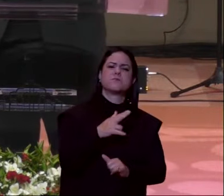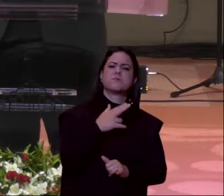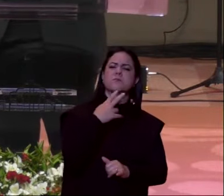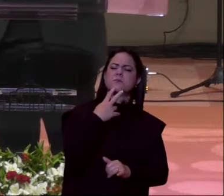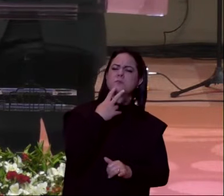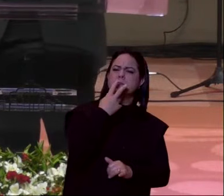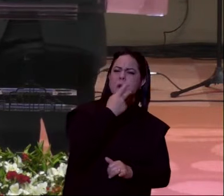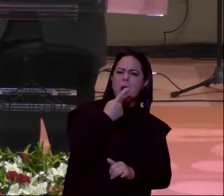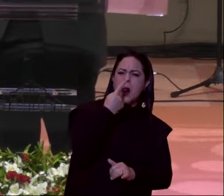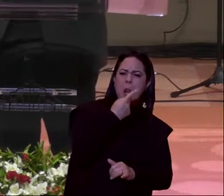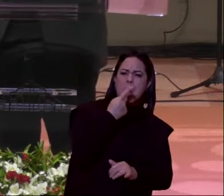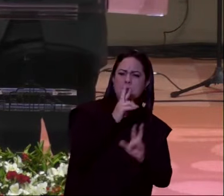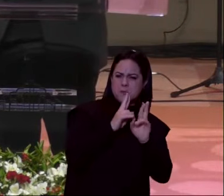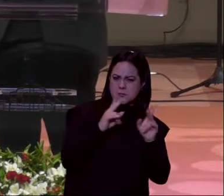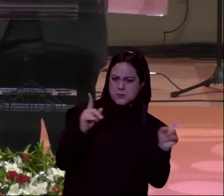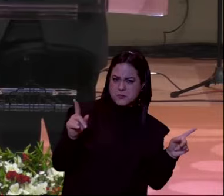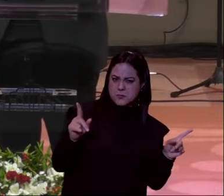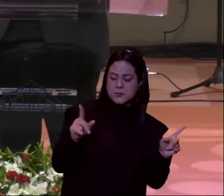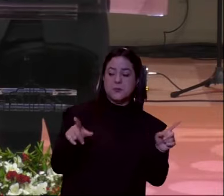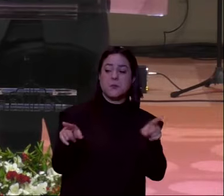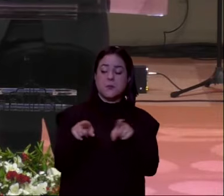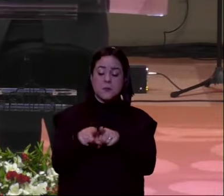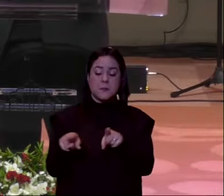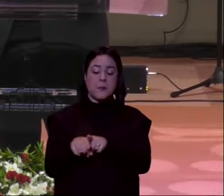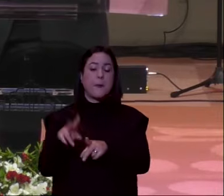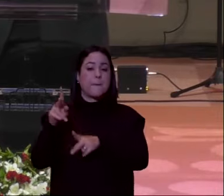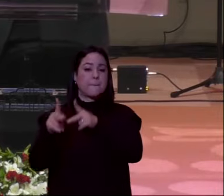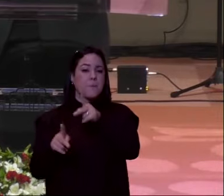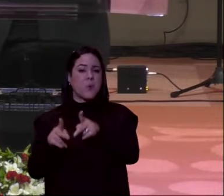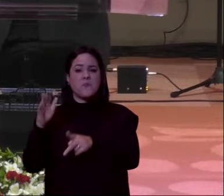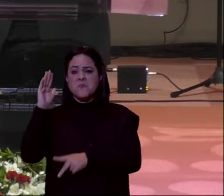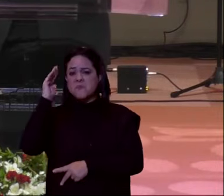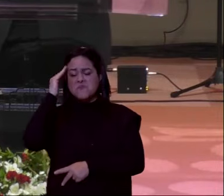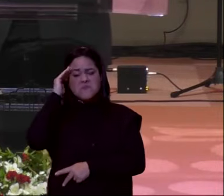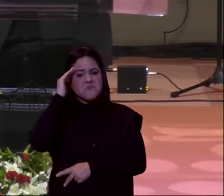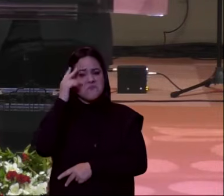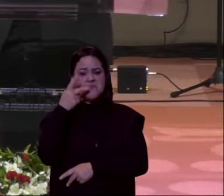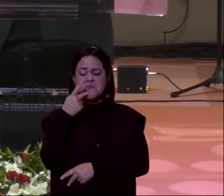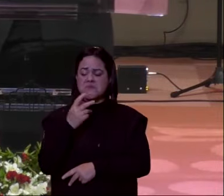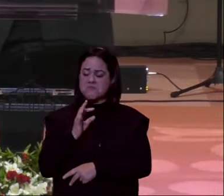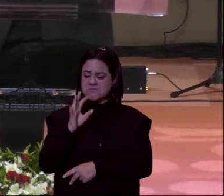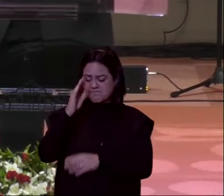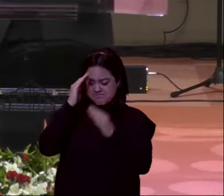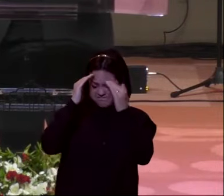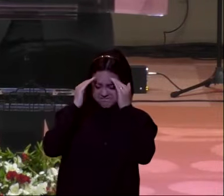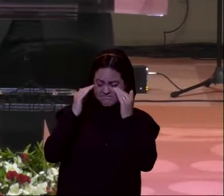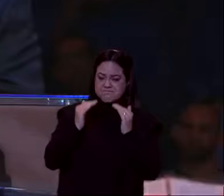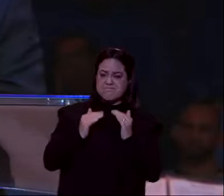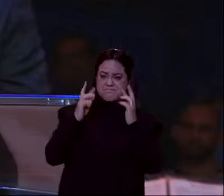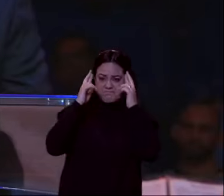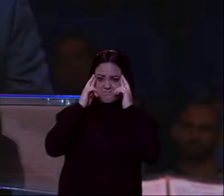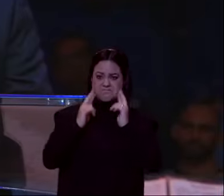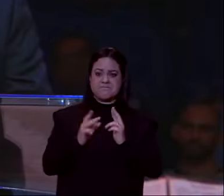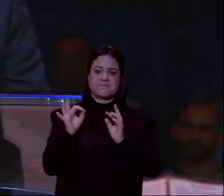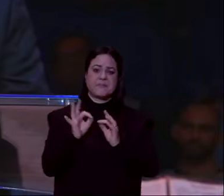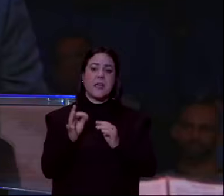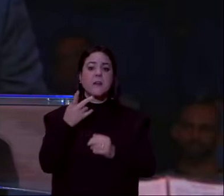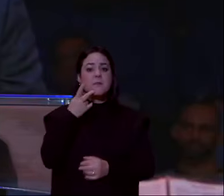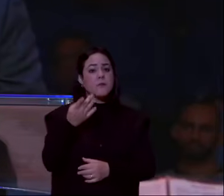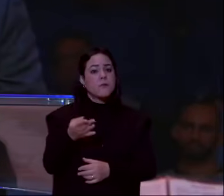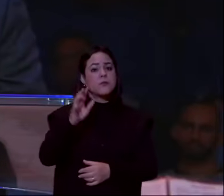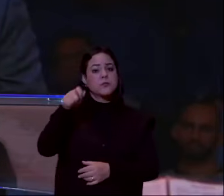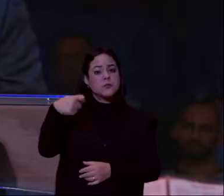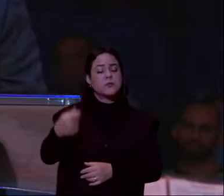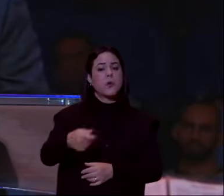estrangeiros, mas assim mesmo o meu povo não me dará atenção. Aqui ele está falando do Pentecostes.